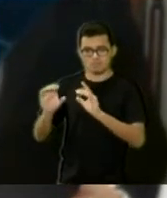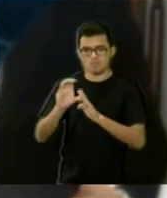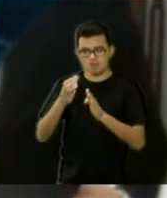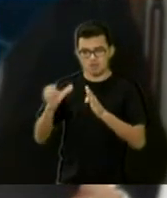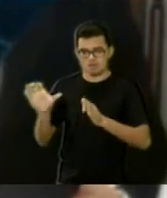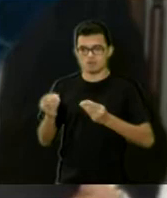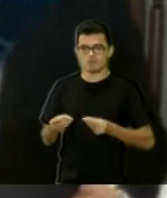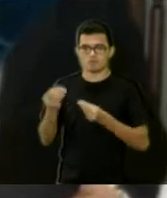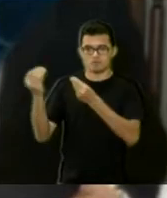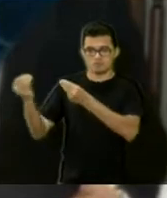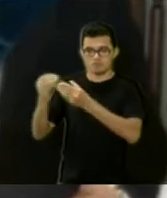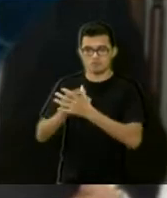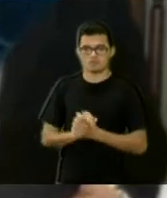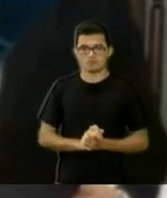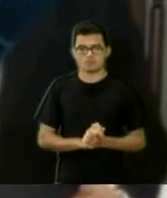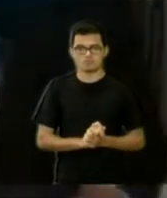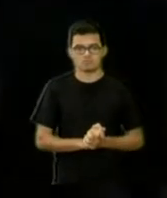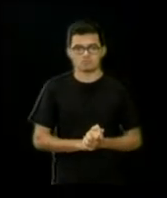de Araraquara.